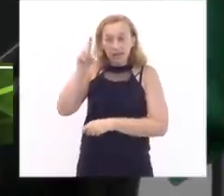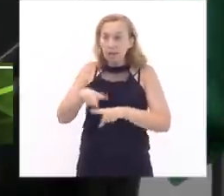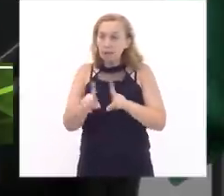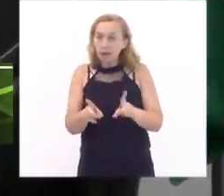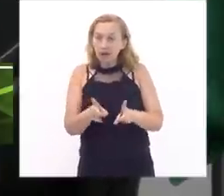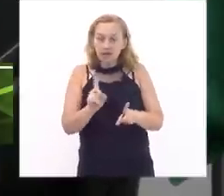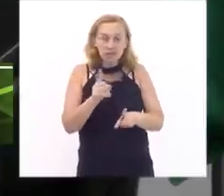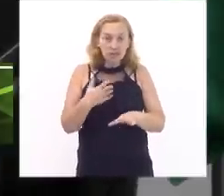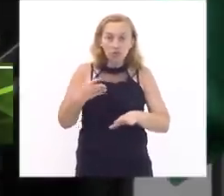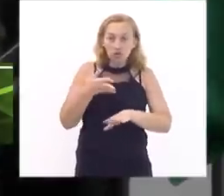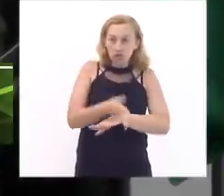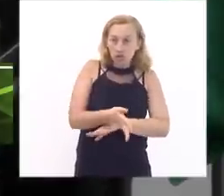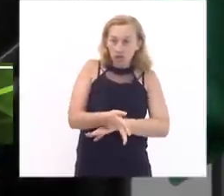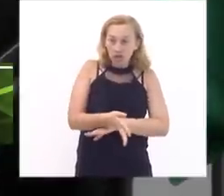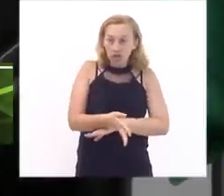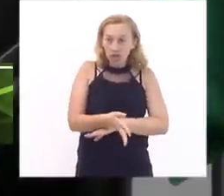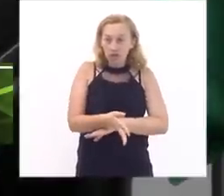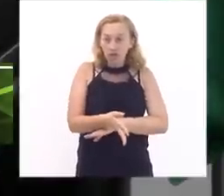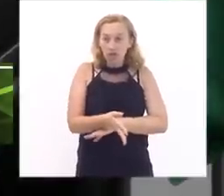nós não chegarmos a